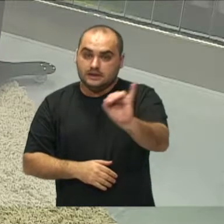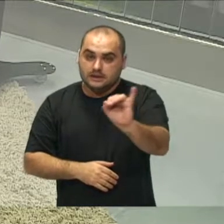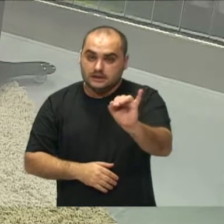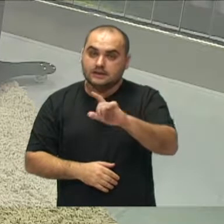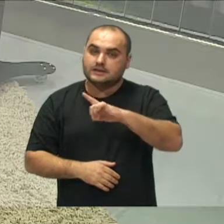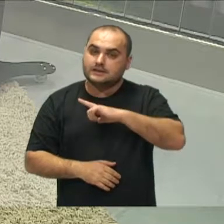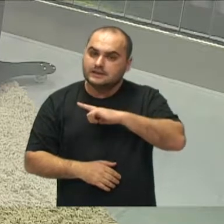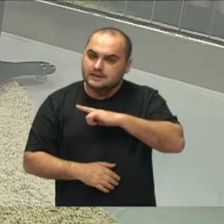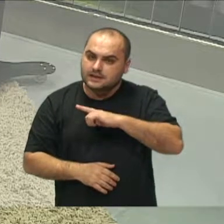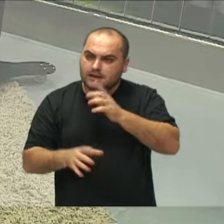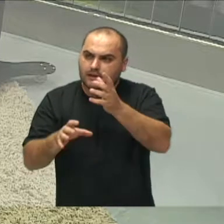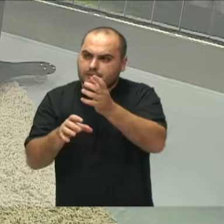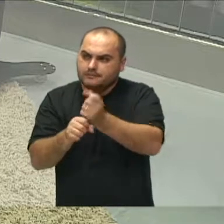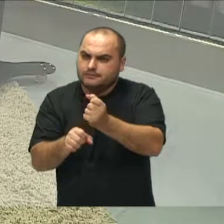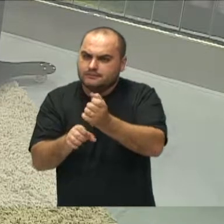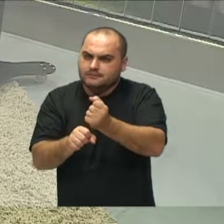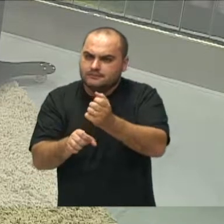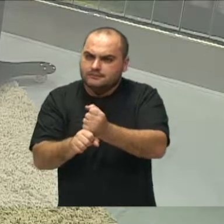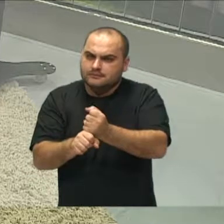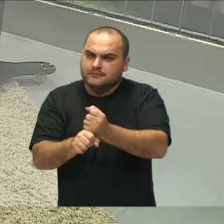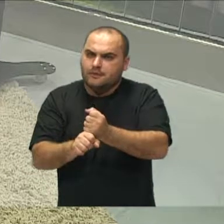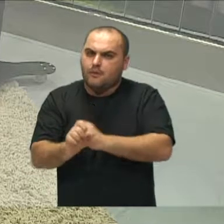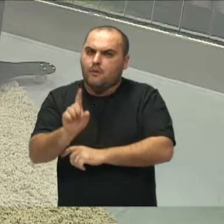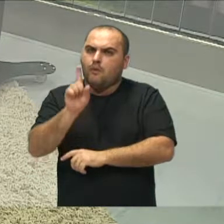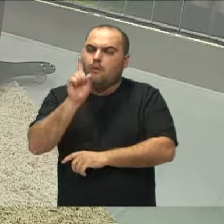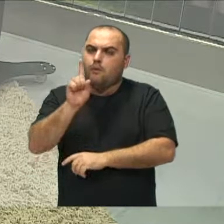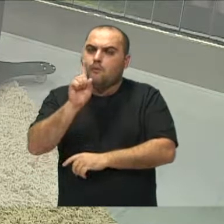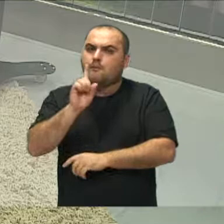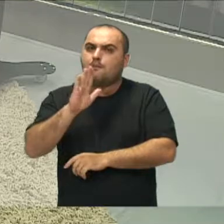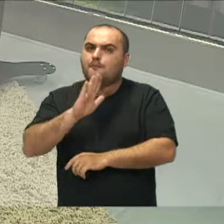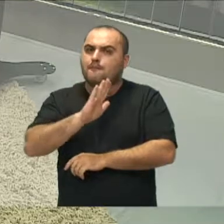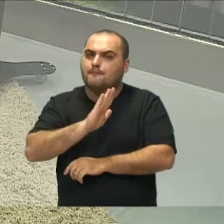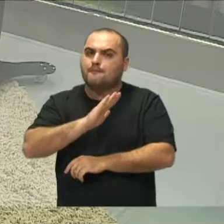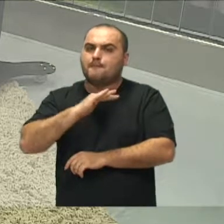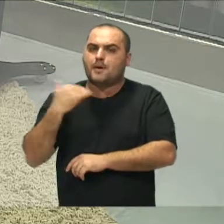estava contabilizando uma morte